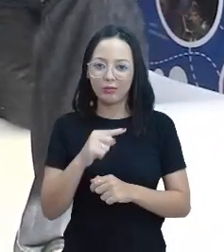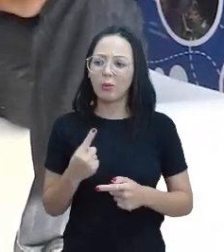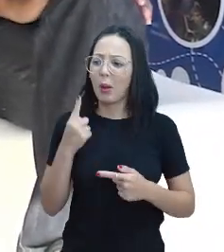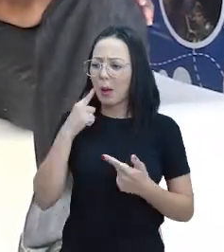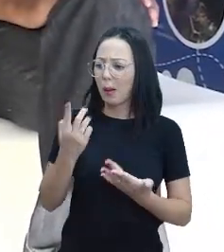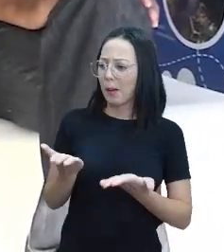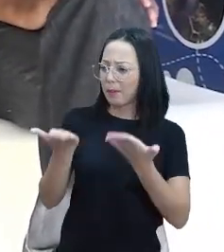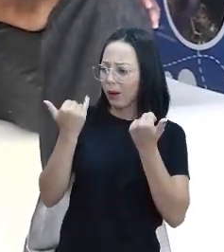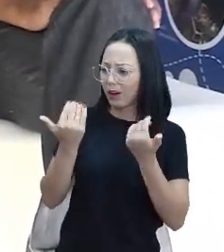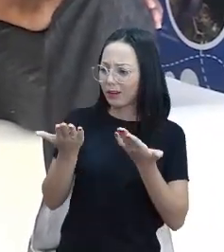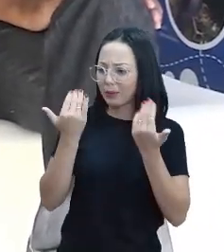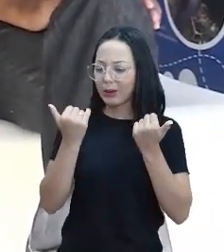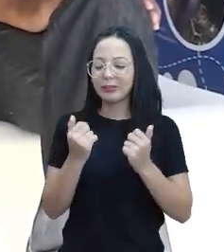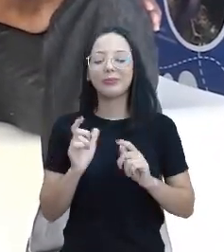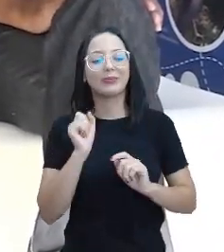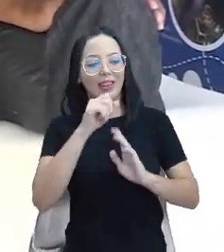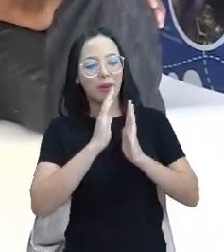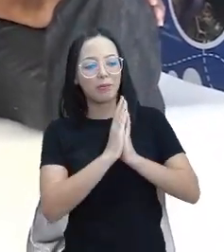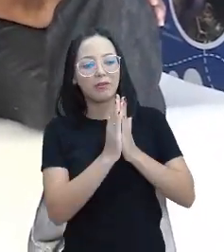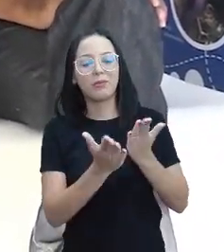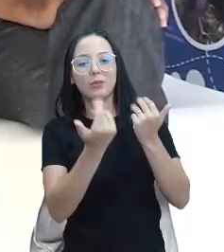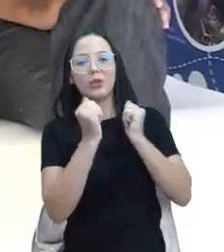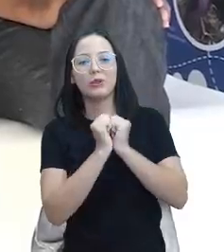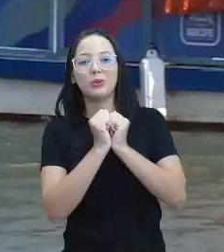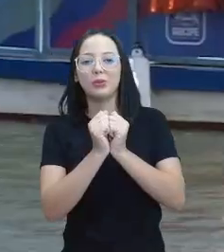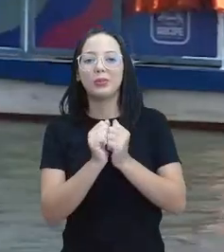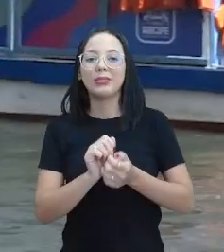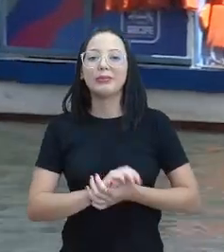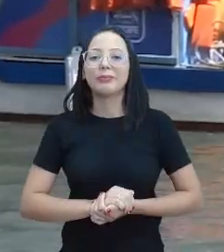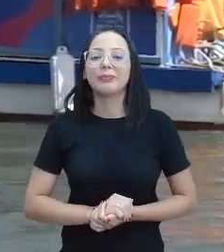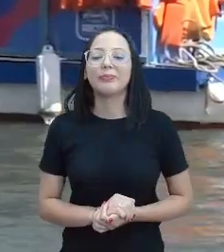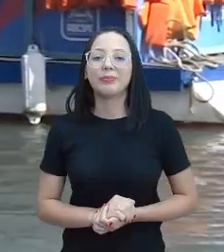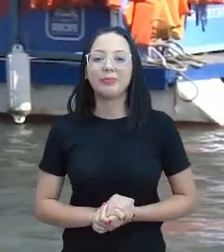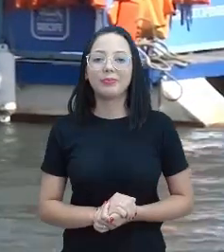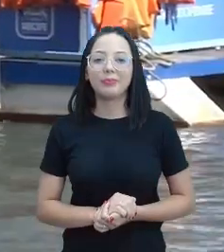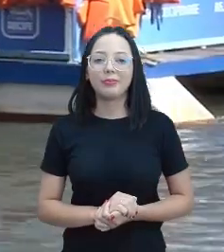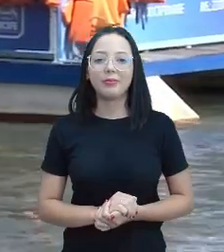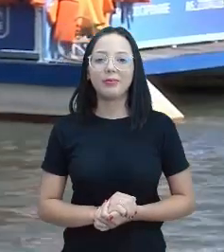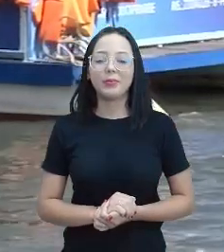Podemos ir, professora? Sim, por favor. Vamos embora junto com a gente.